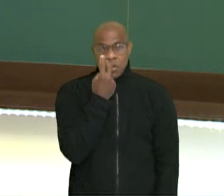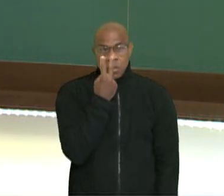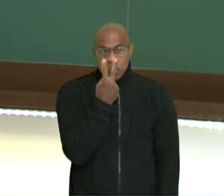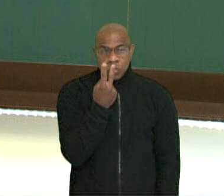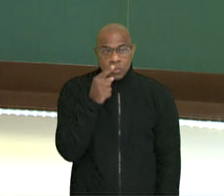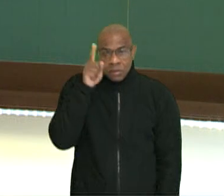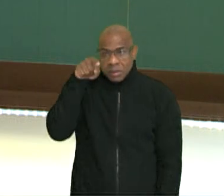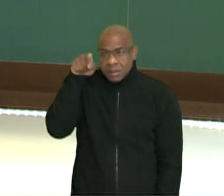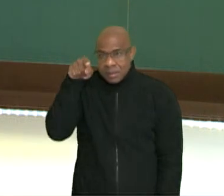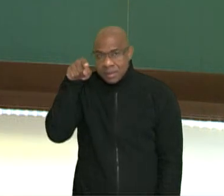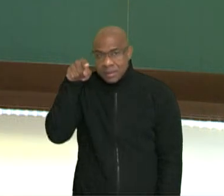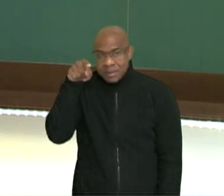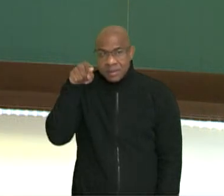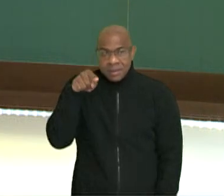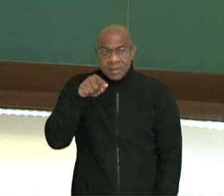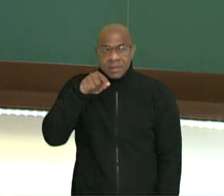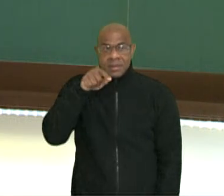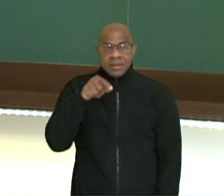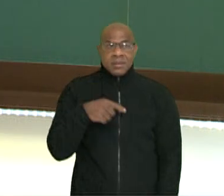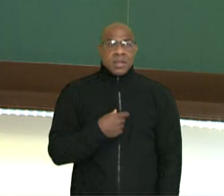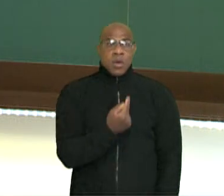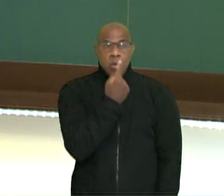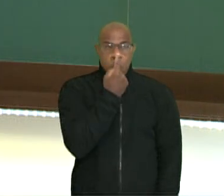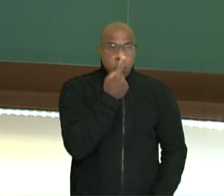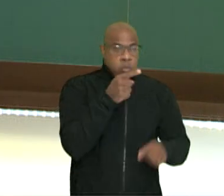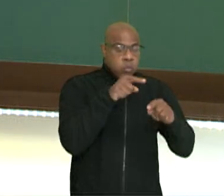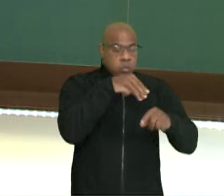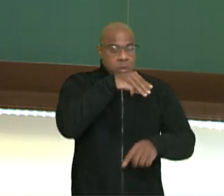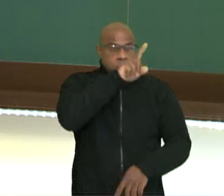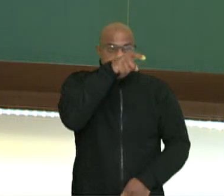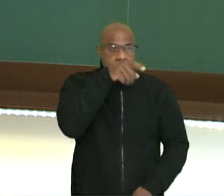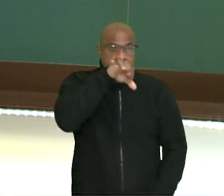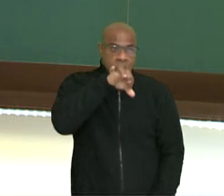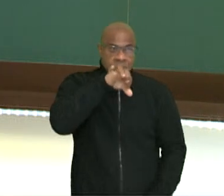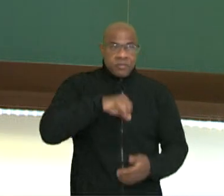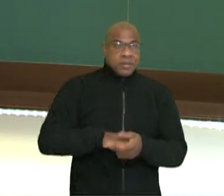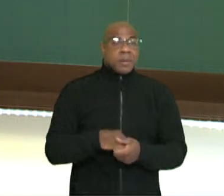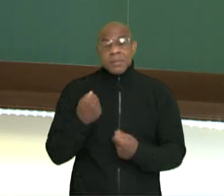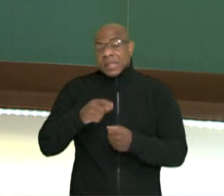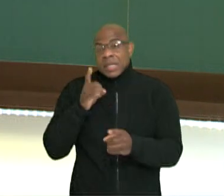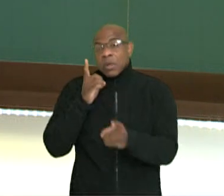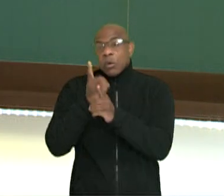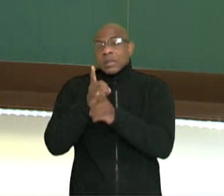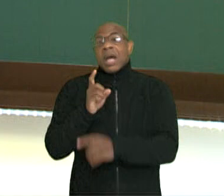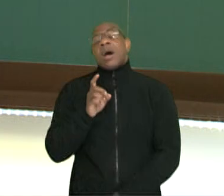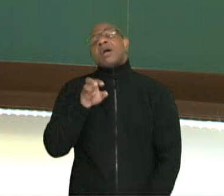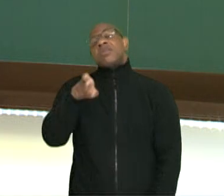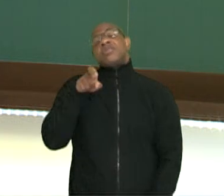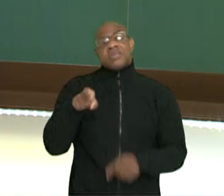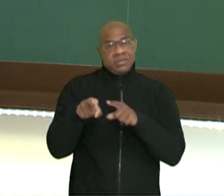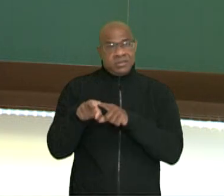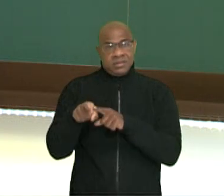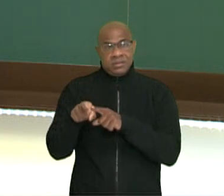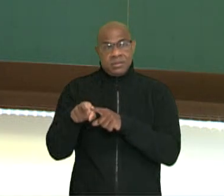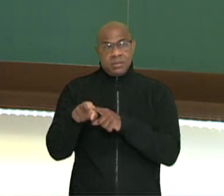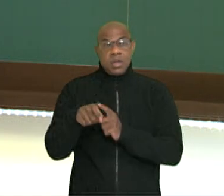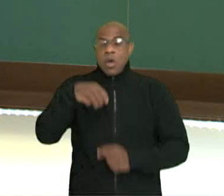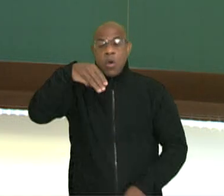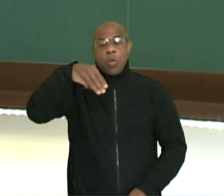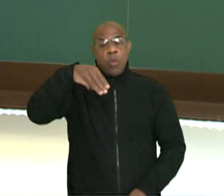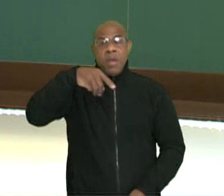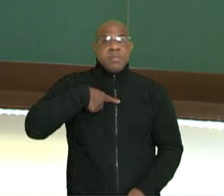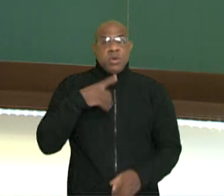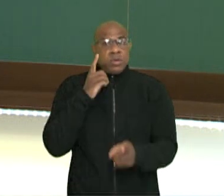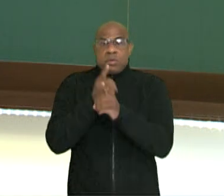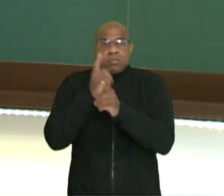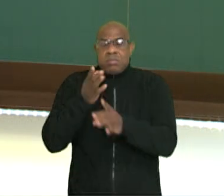Eu preciso voltar e achar o valor de x, porque é x que ele está querendo saber. M fui eu que coloquei nessa